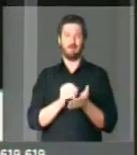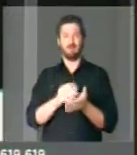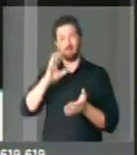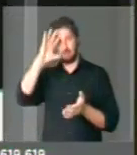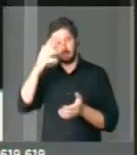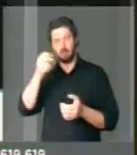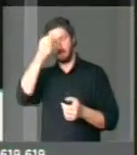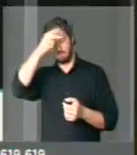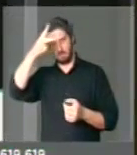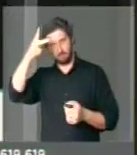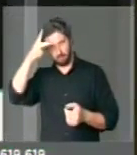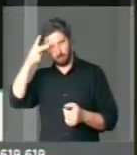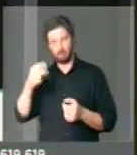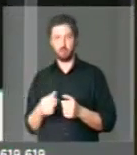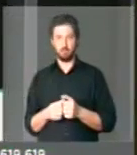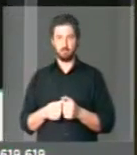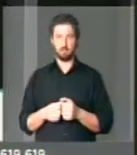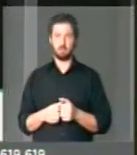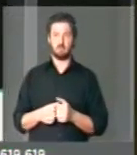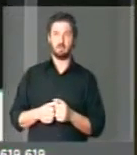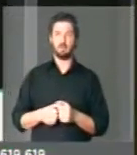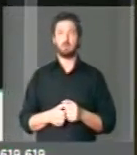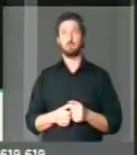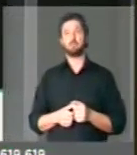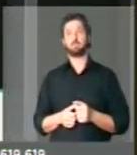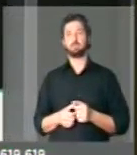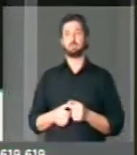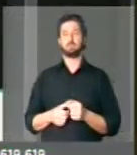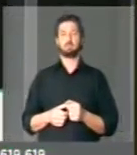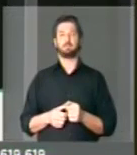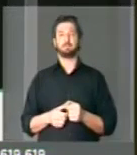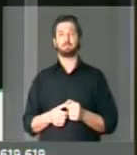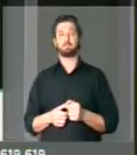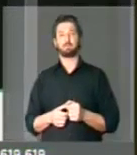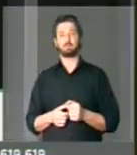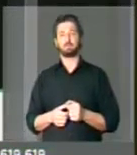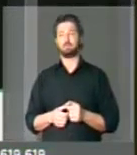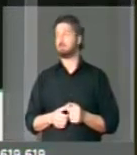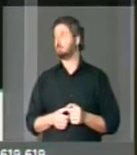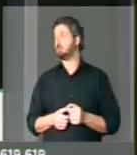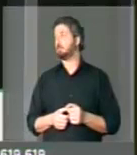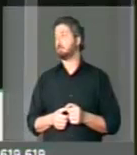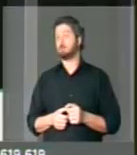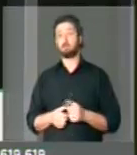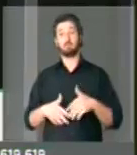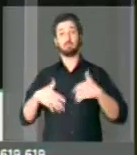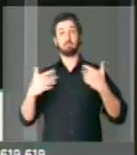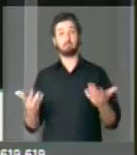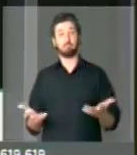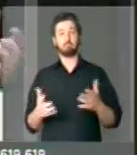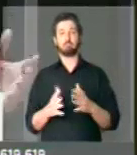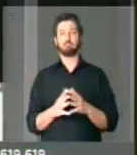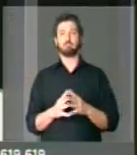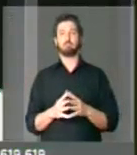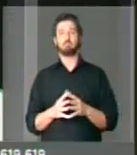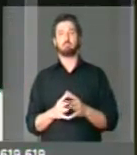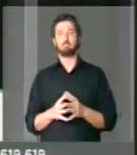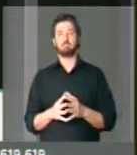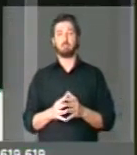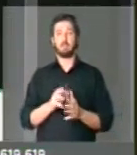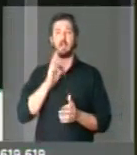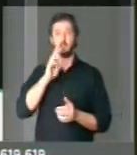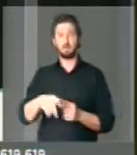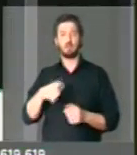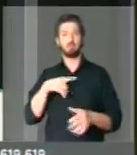os prefeitos, onde a eleição foi encaminhada para um segundo turno de votações. E aí, senhor presidente, já de posse